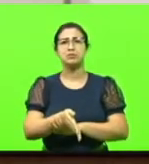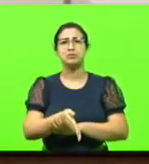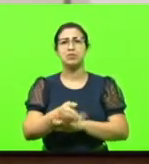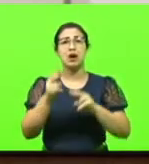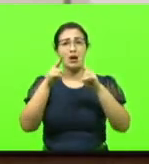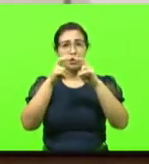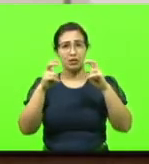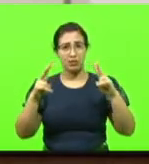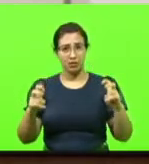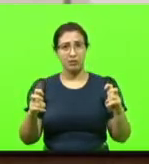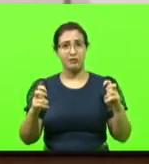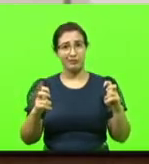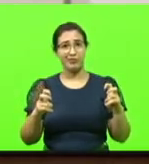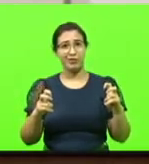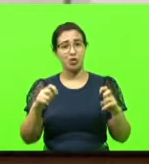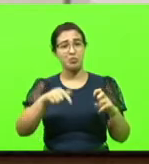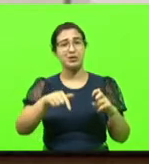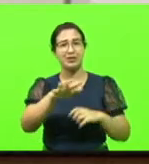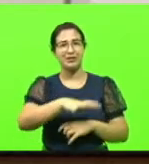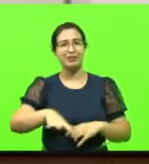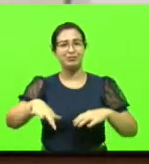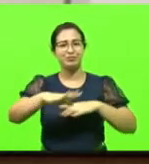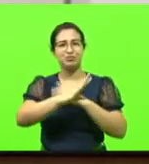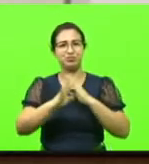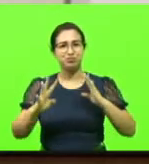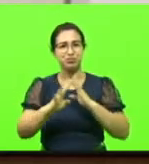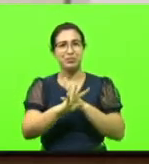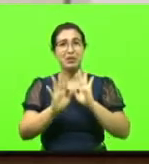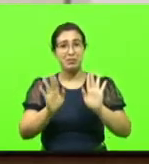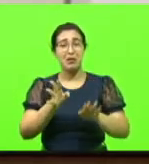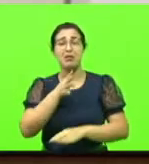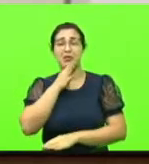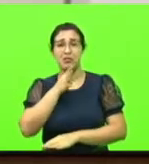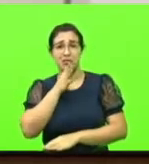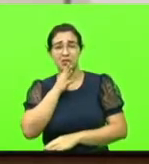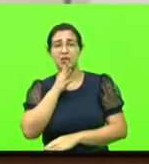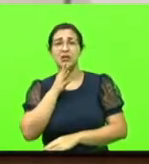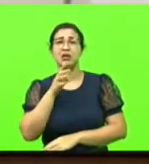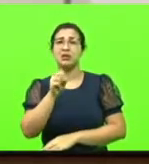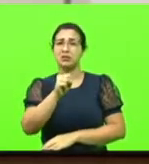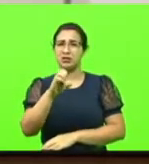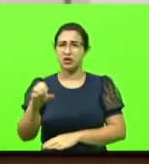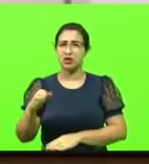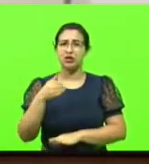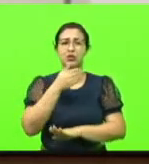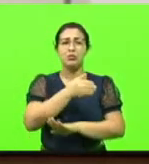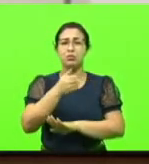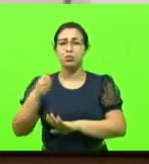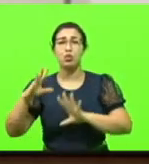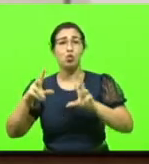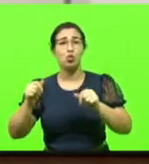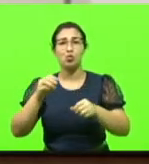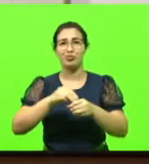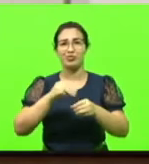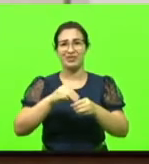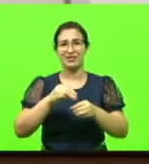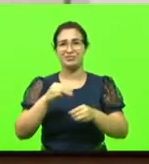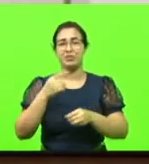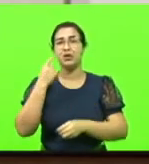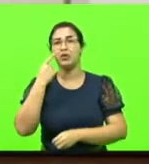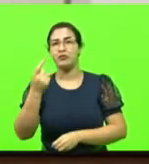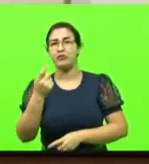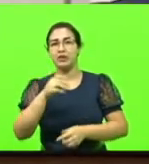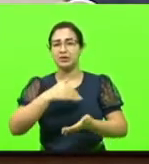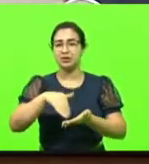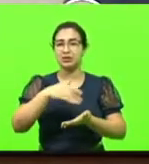mas conhece Santa Catarina e passa pelos municípios. Eu vi aqui, agora há pouco, o secretário da